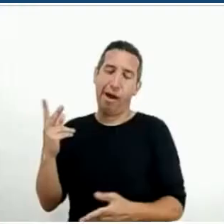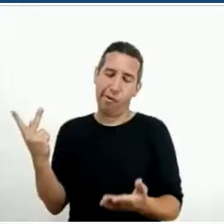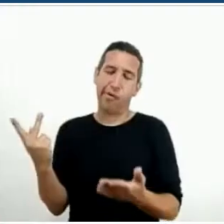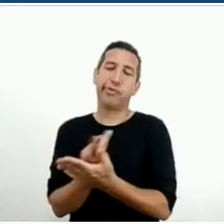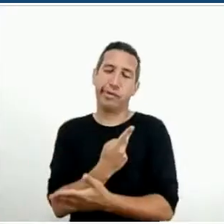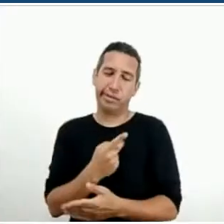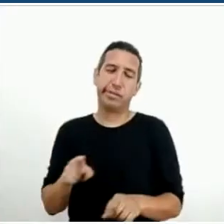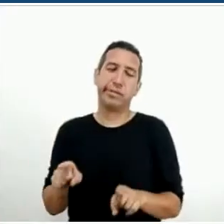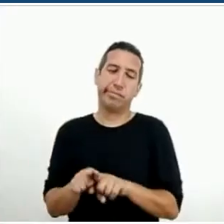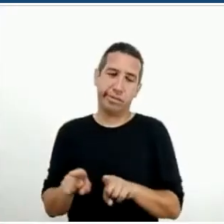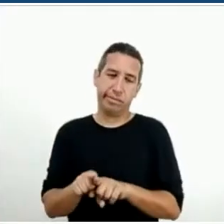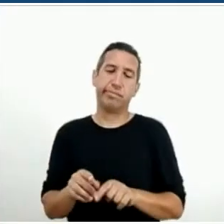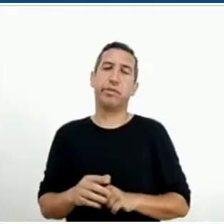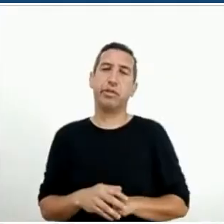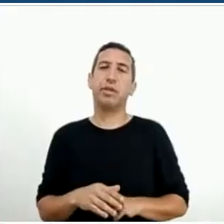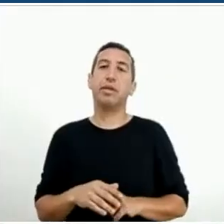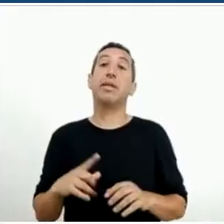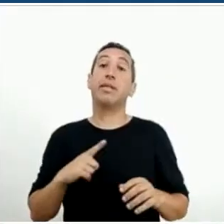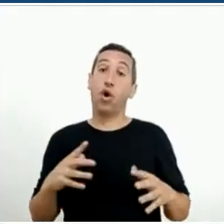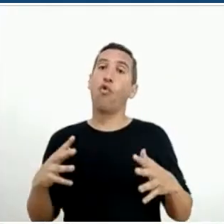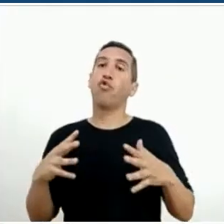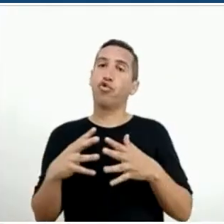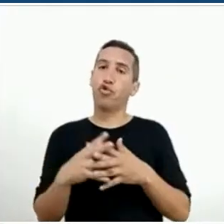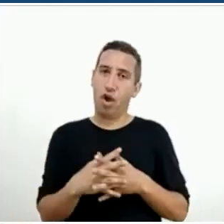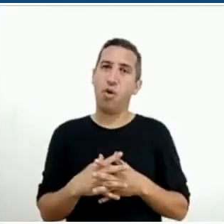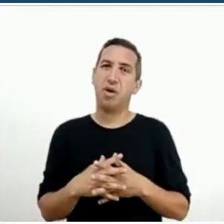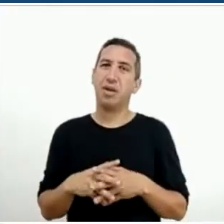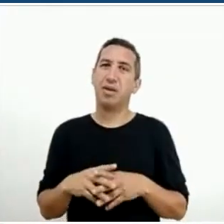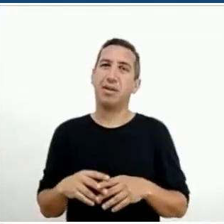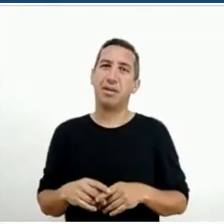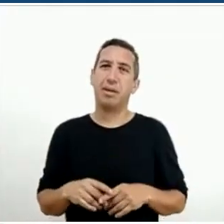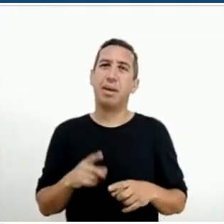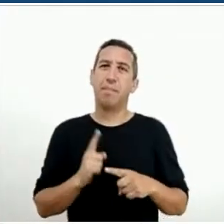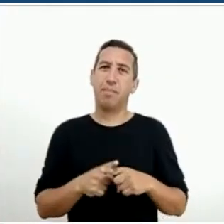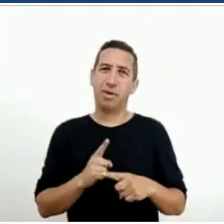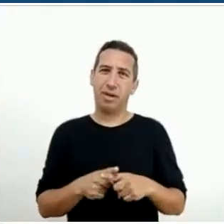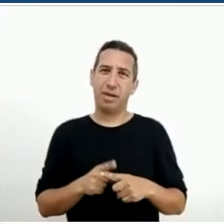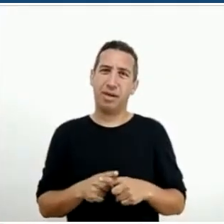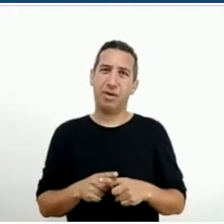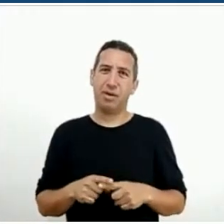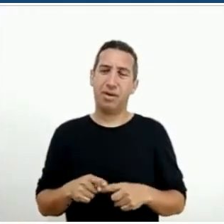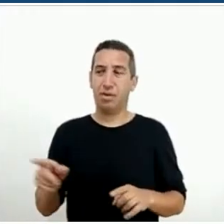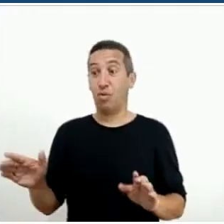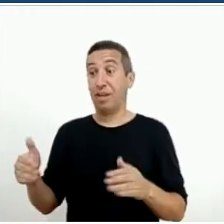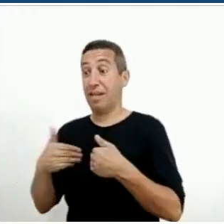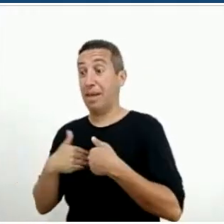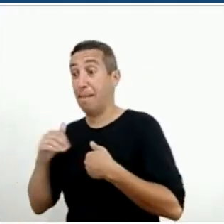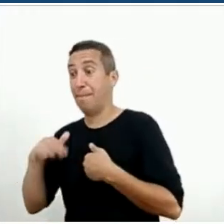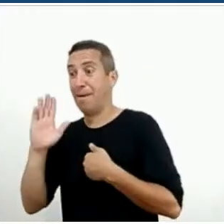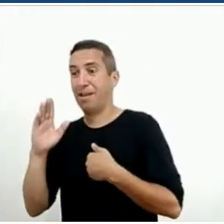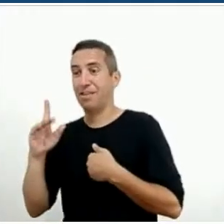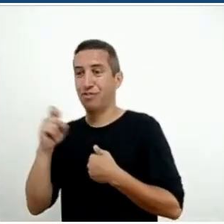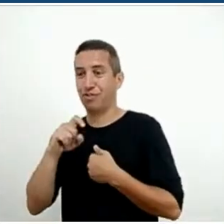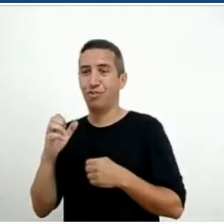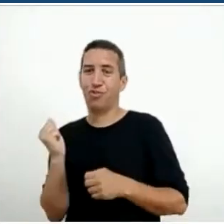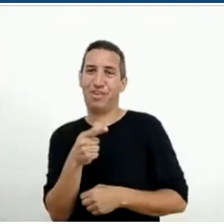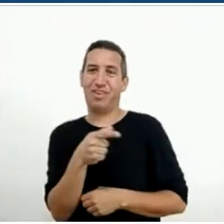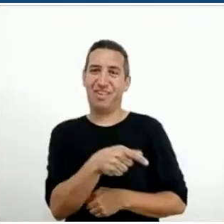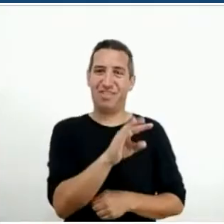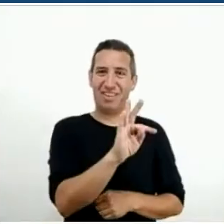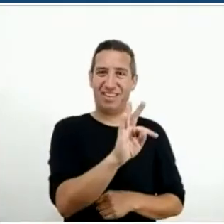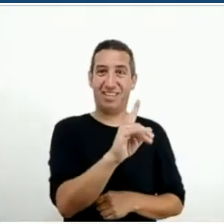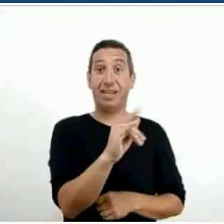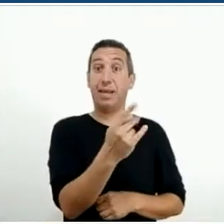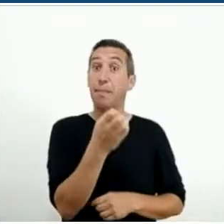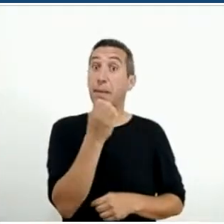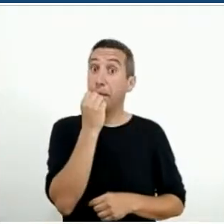só de confusão, porque o TEA é um pouco mais complicado que o TDAH, mas é importante a gente diagnosticar o que